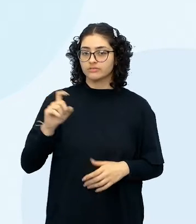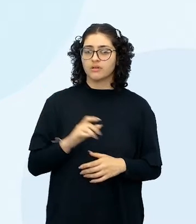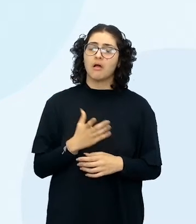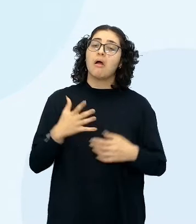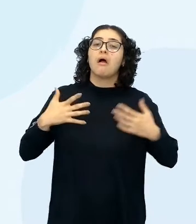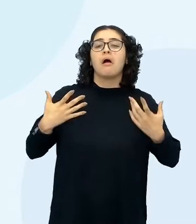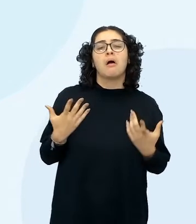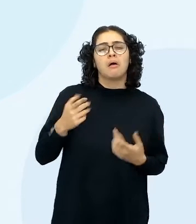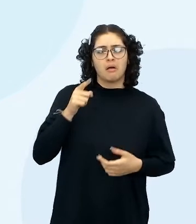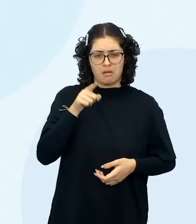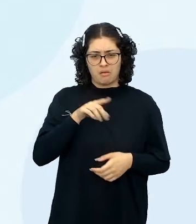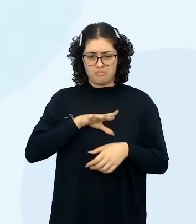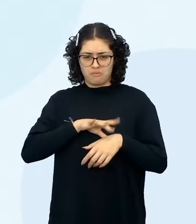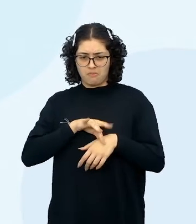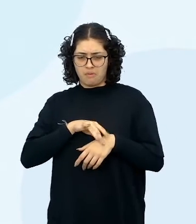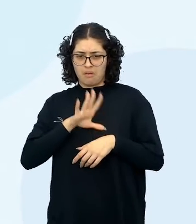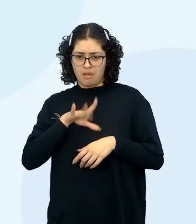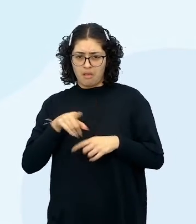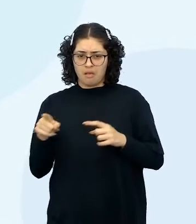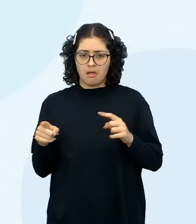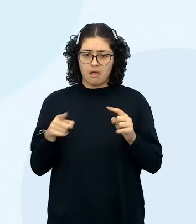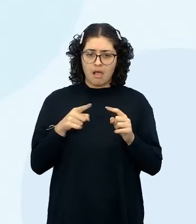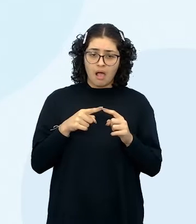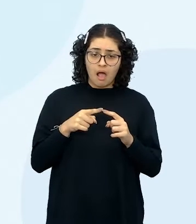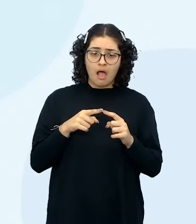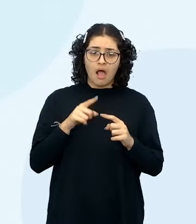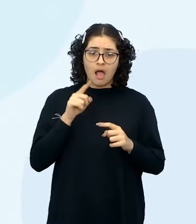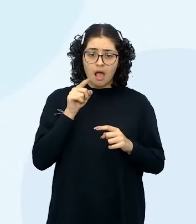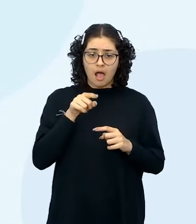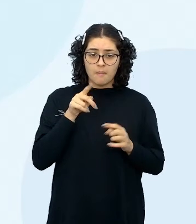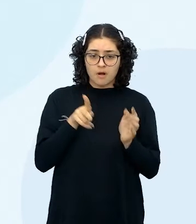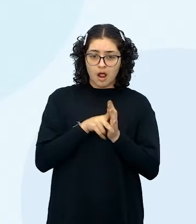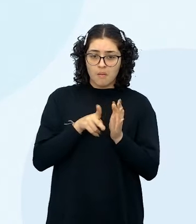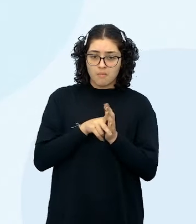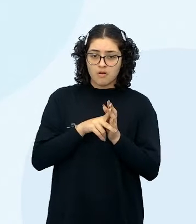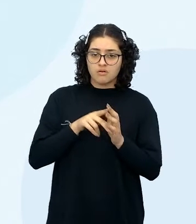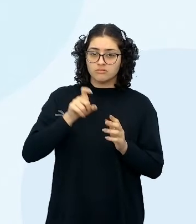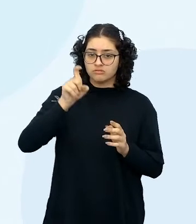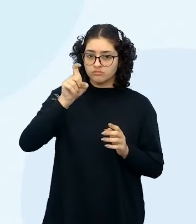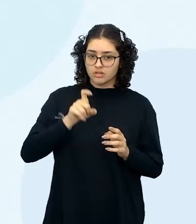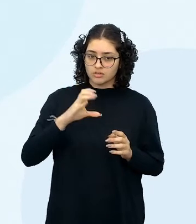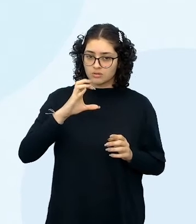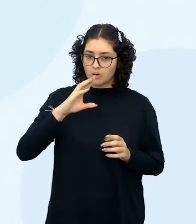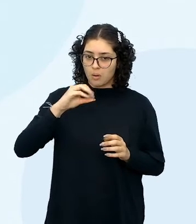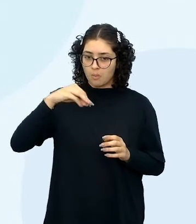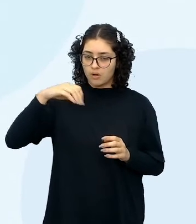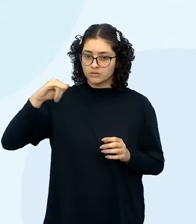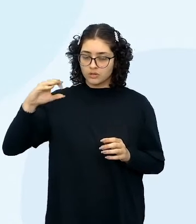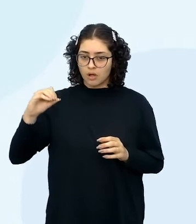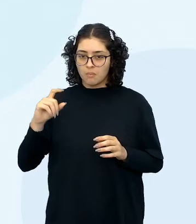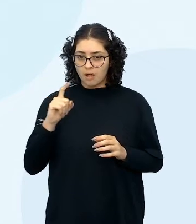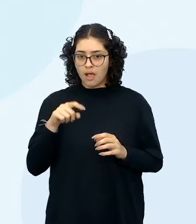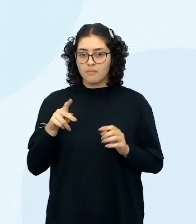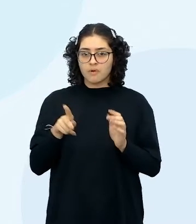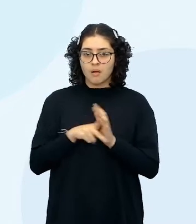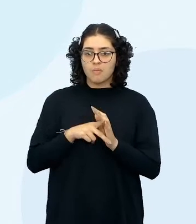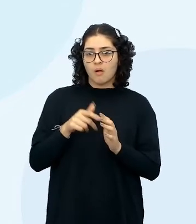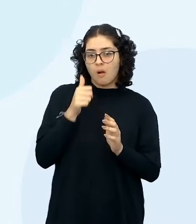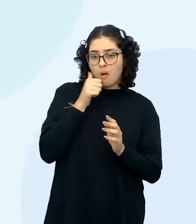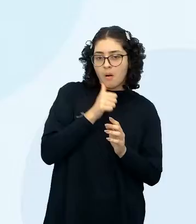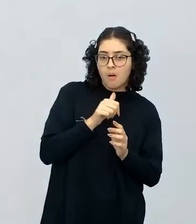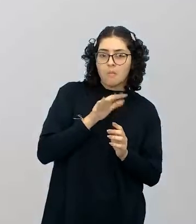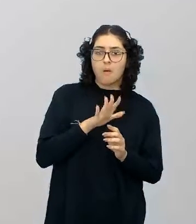então é uma doença ligada ao cromossomo X? Sim. É uma doença ligada ao sexo?